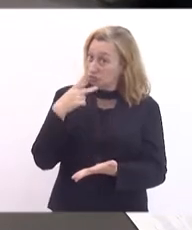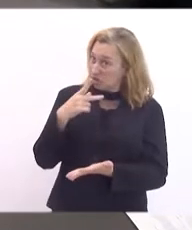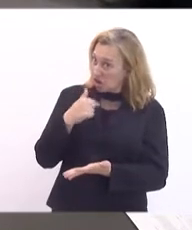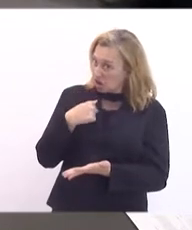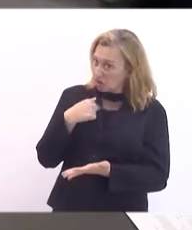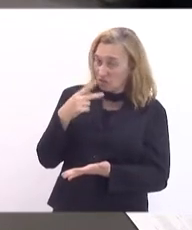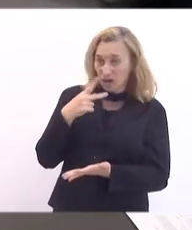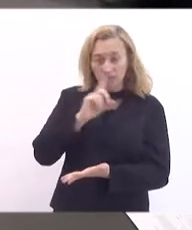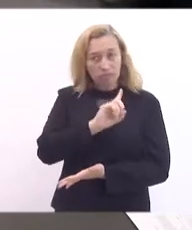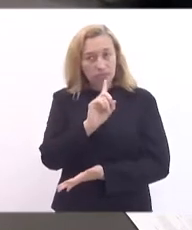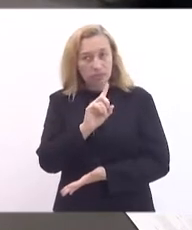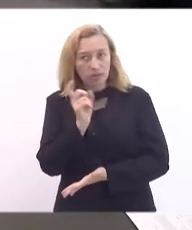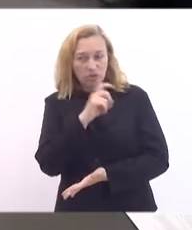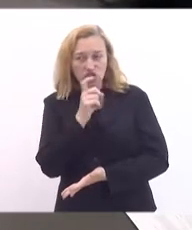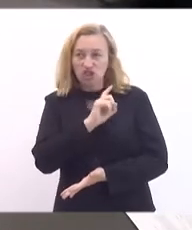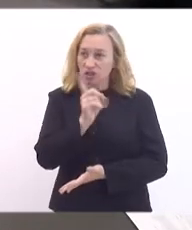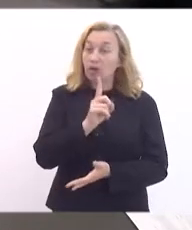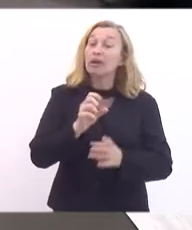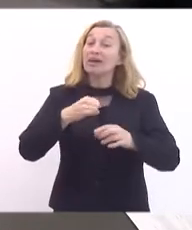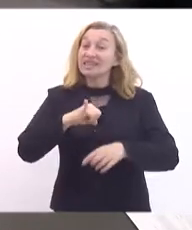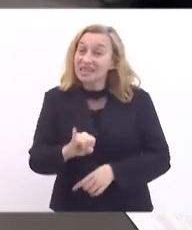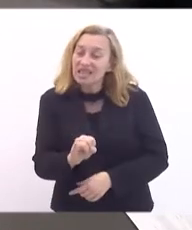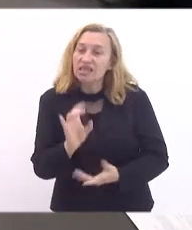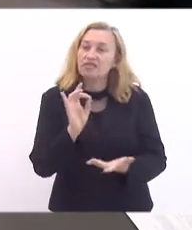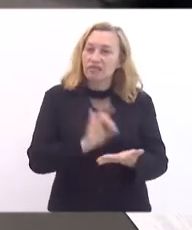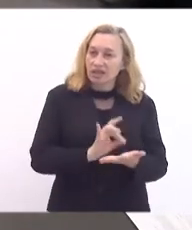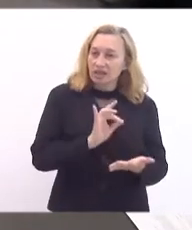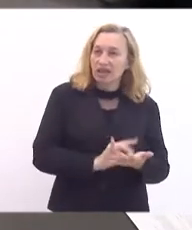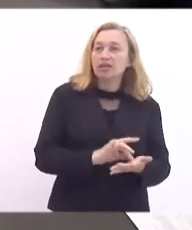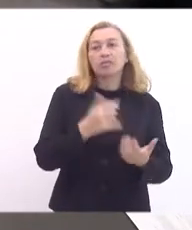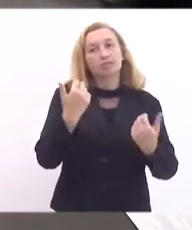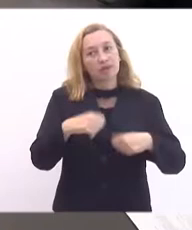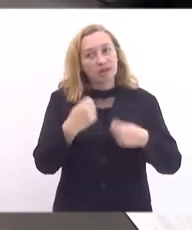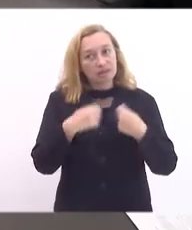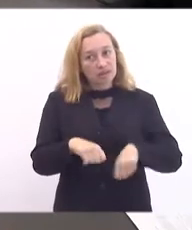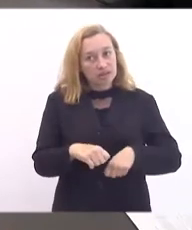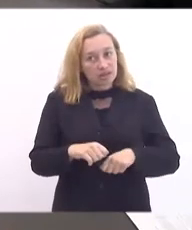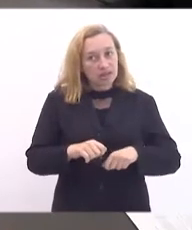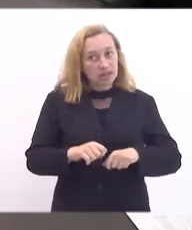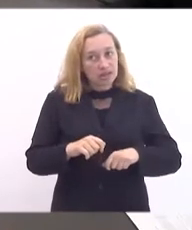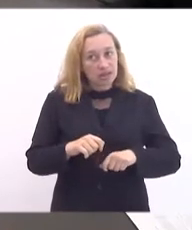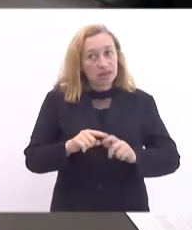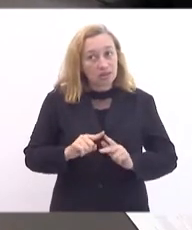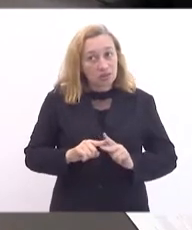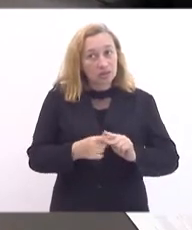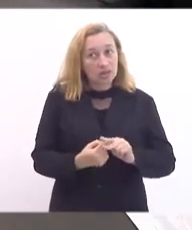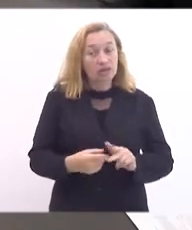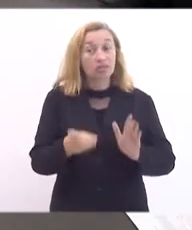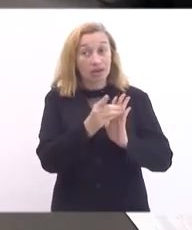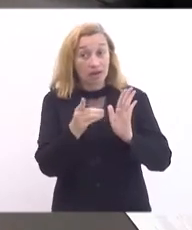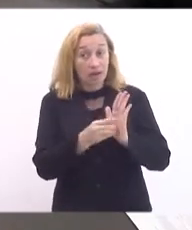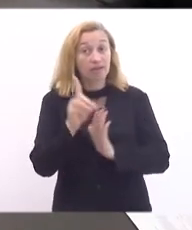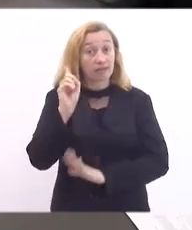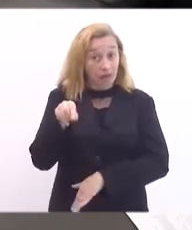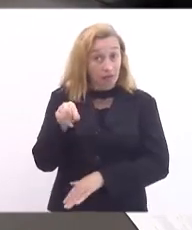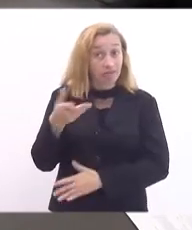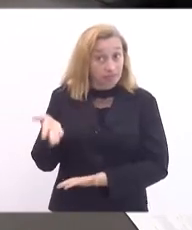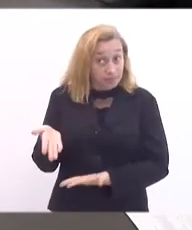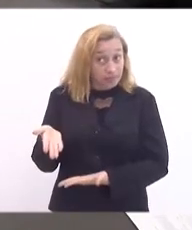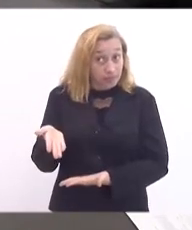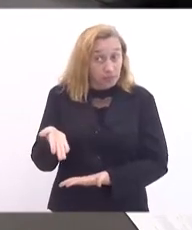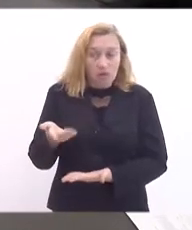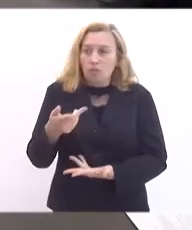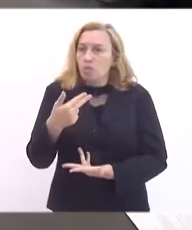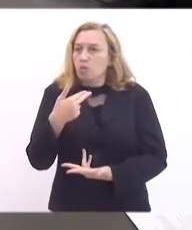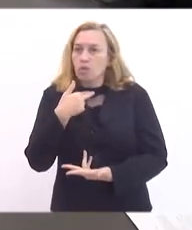que é mentira então se isto é verdade a que se revogar o decreto né é porque